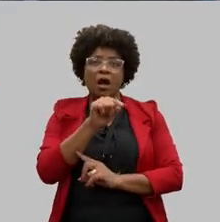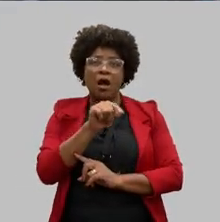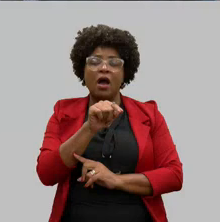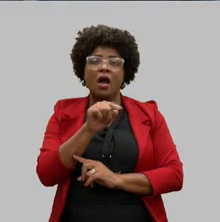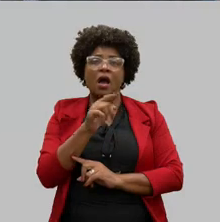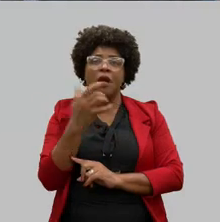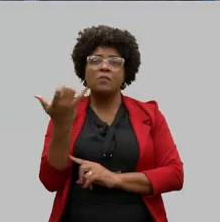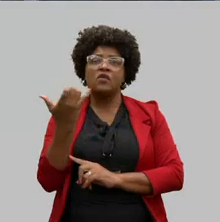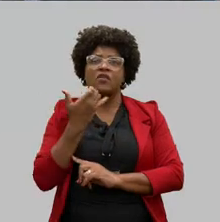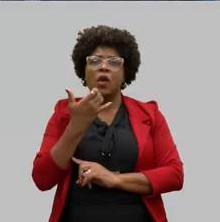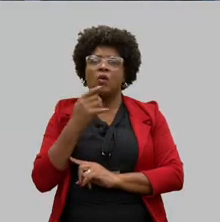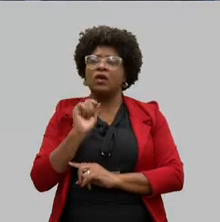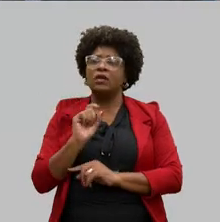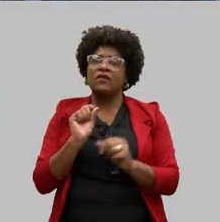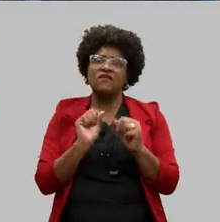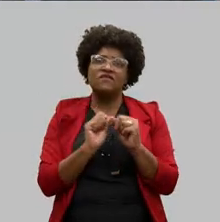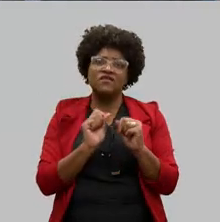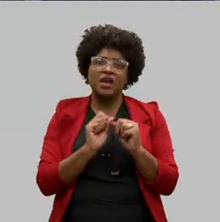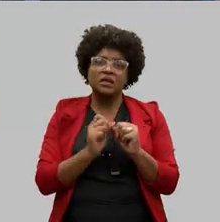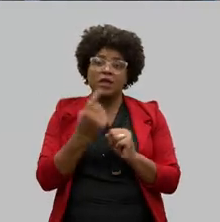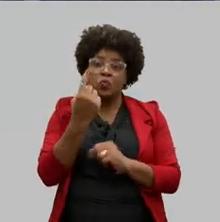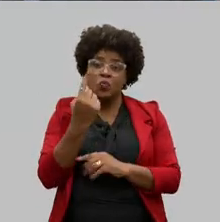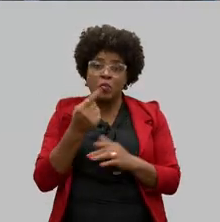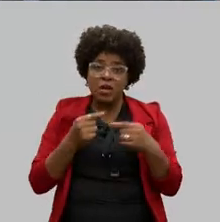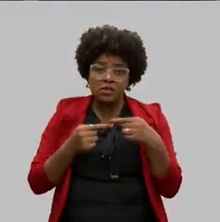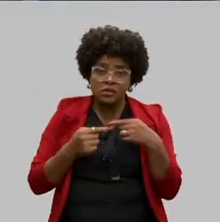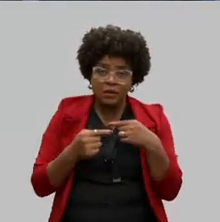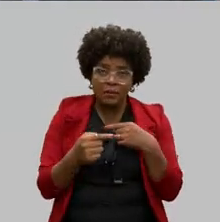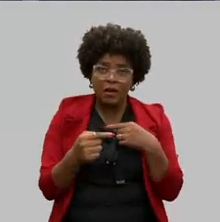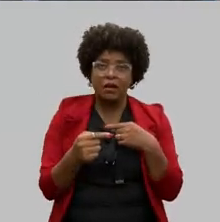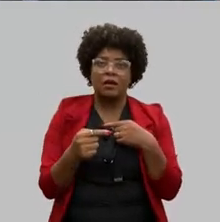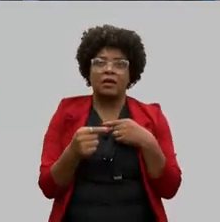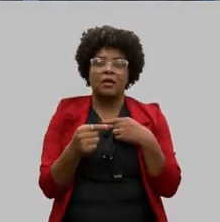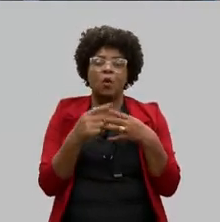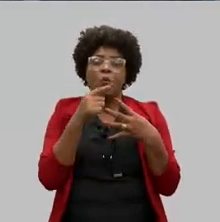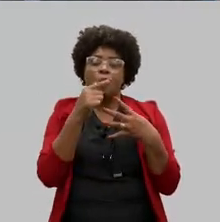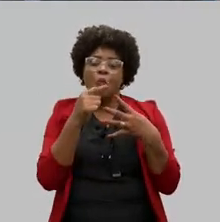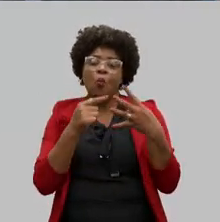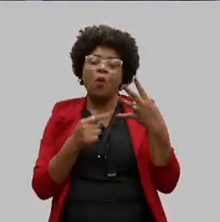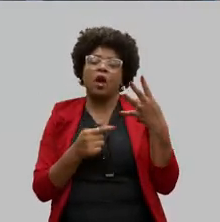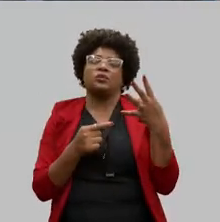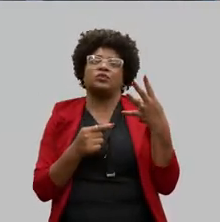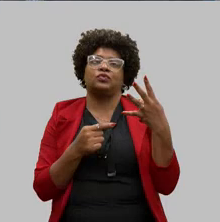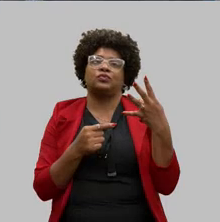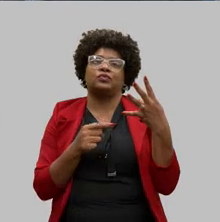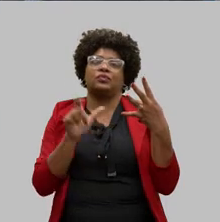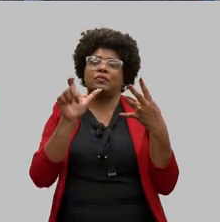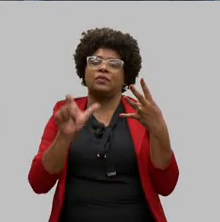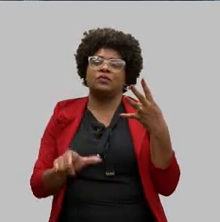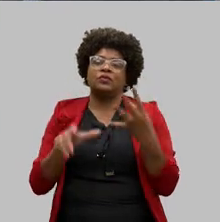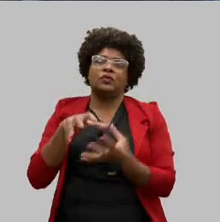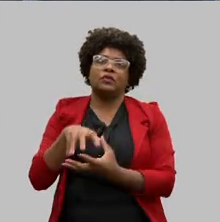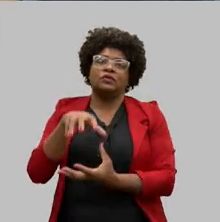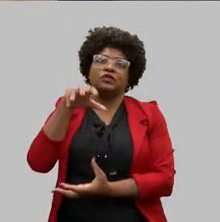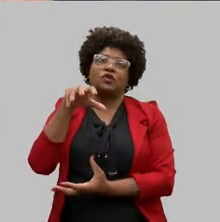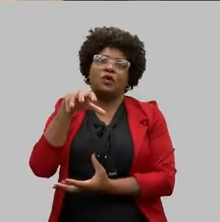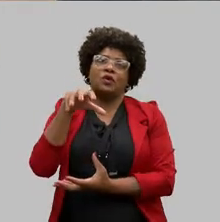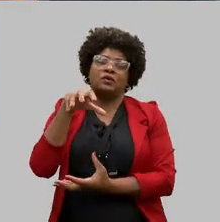fez Resgate numa semana quatro pessoas idosas quatro